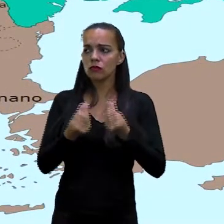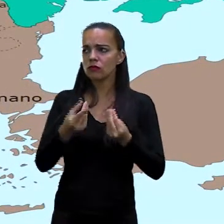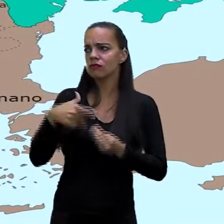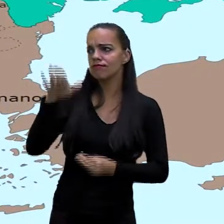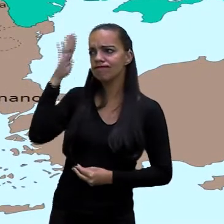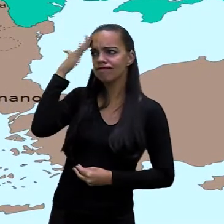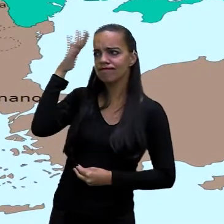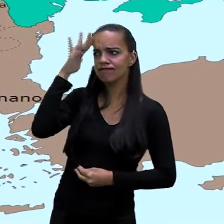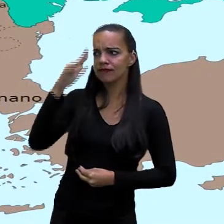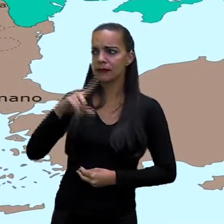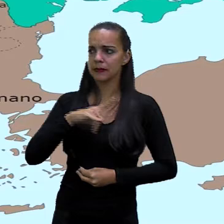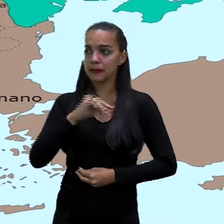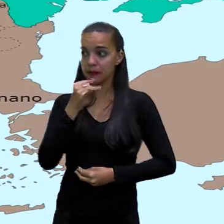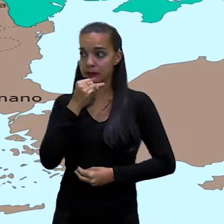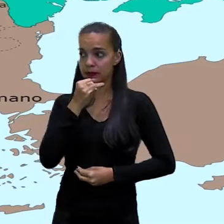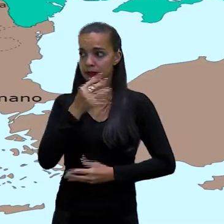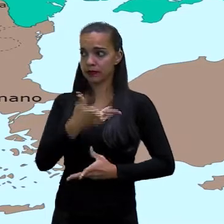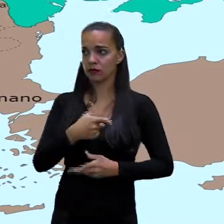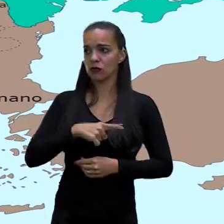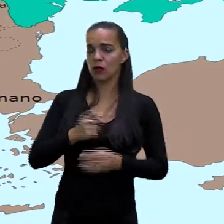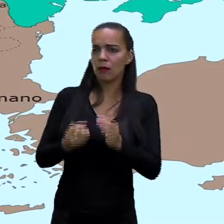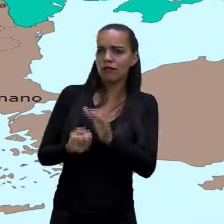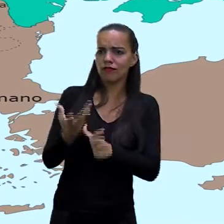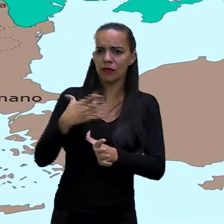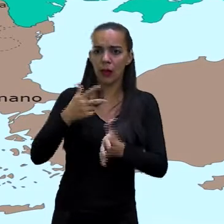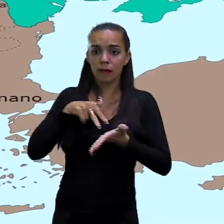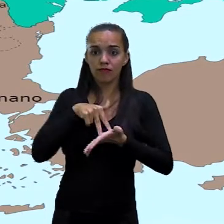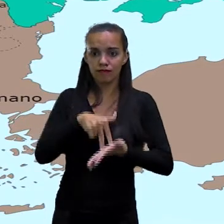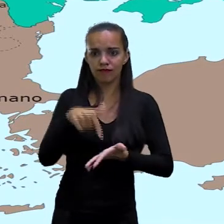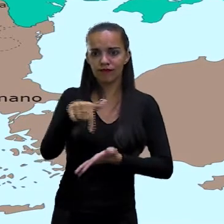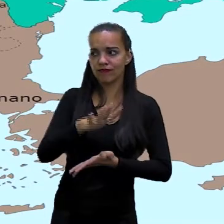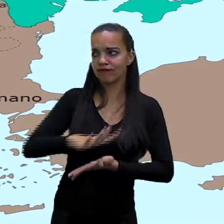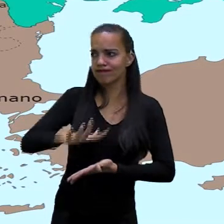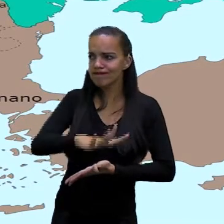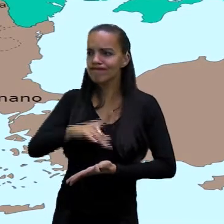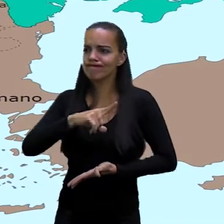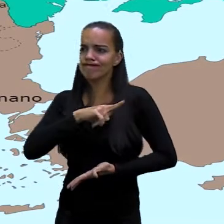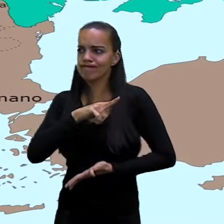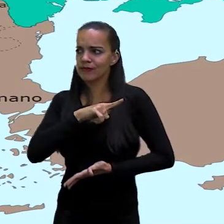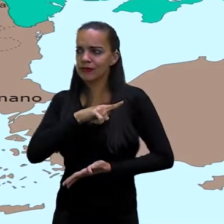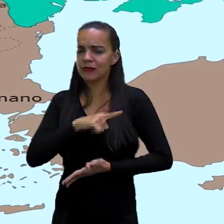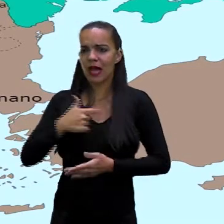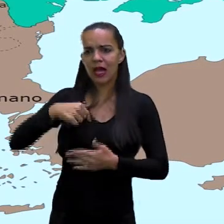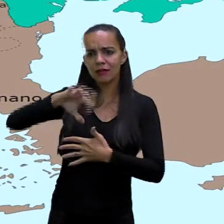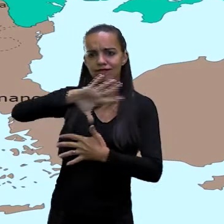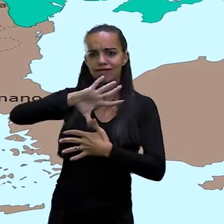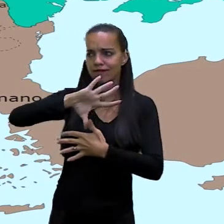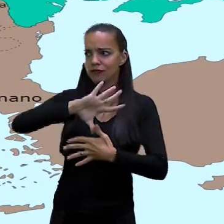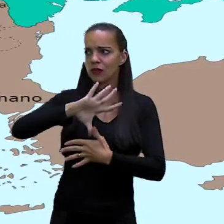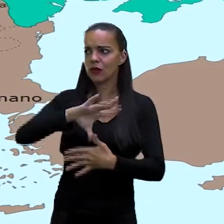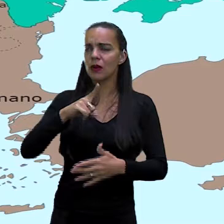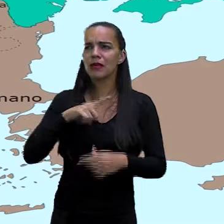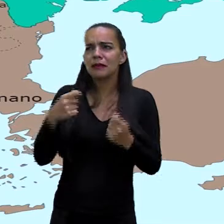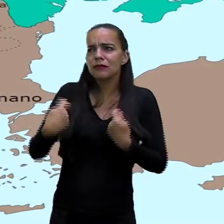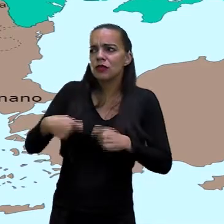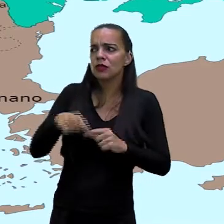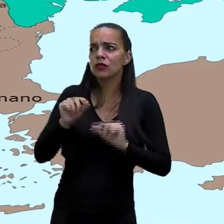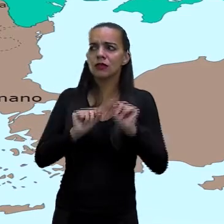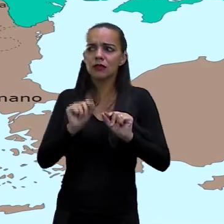os motivos do estabelecimento da corte portuguesa aqui na América, é